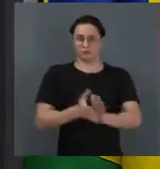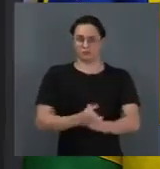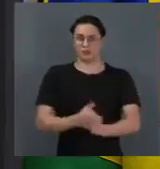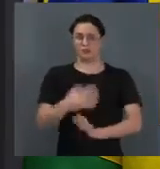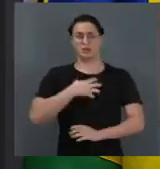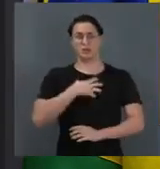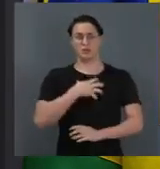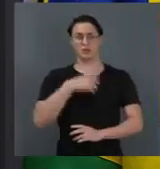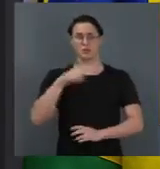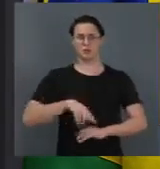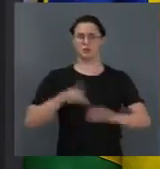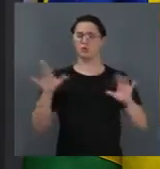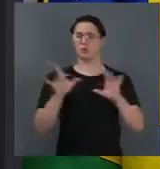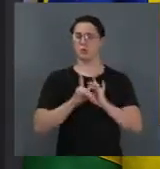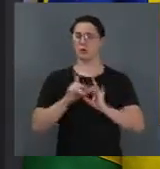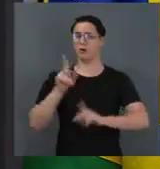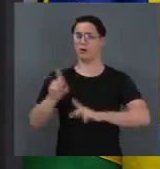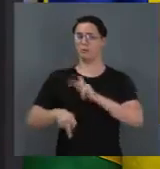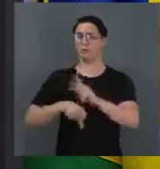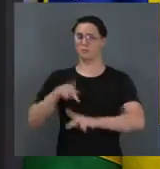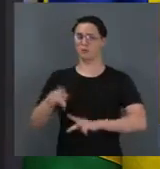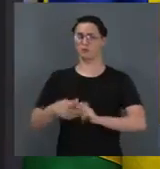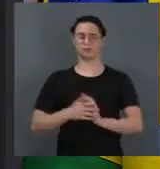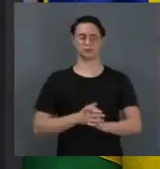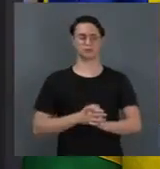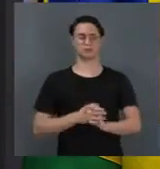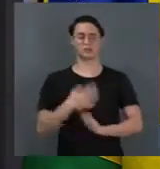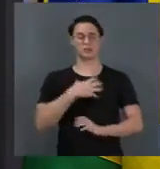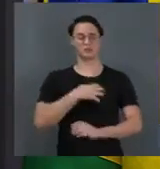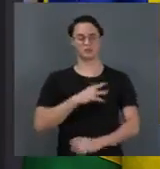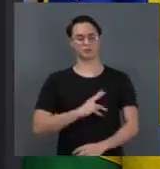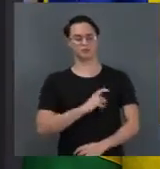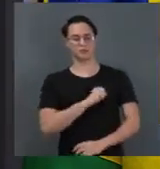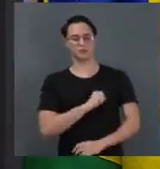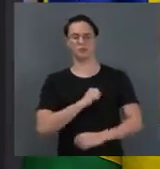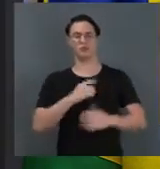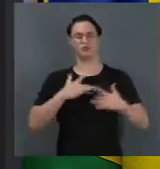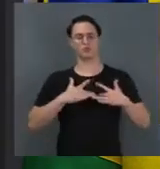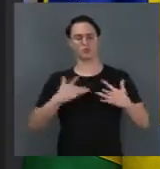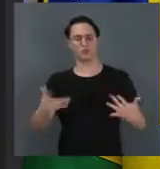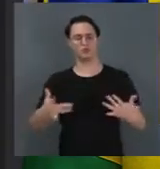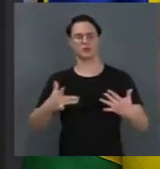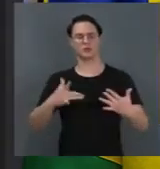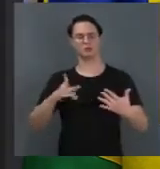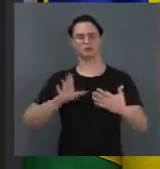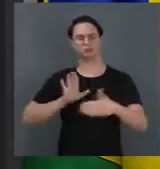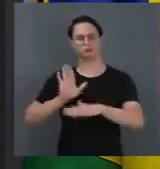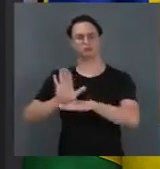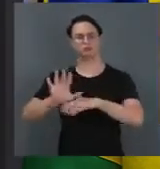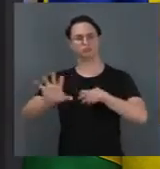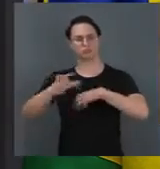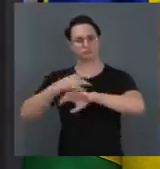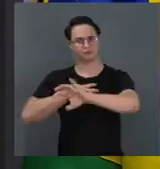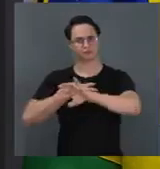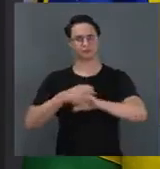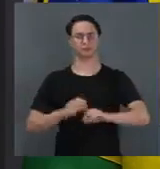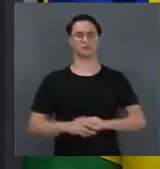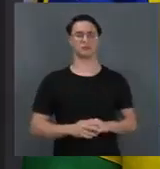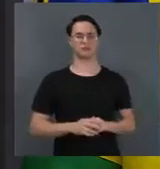que unem uma nação, sentimentos de amor, de compaixão, de solidariedade, mas também